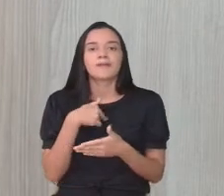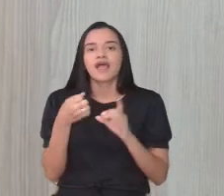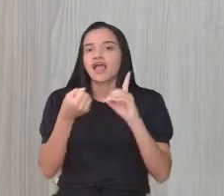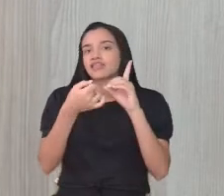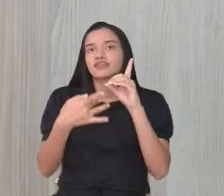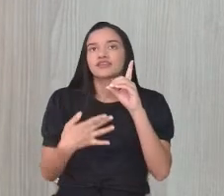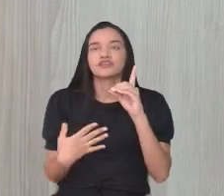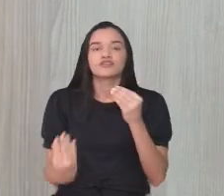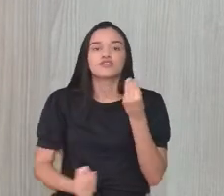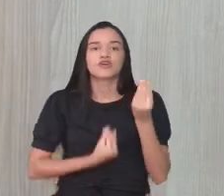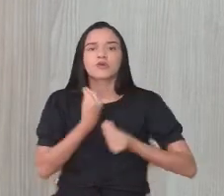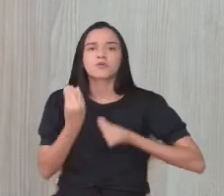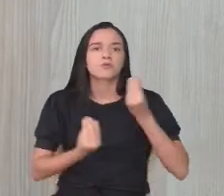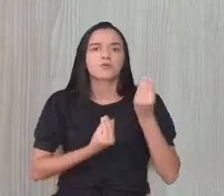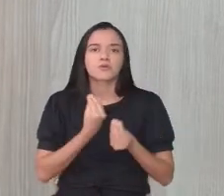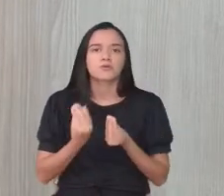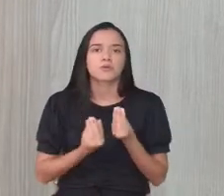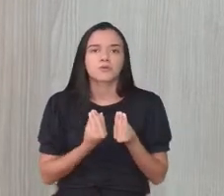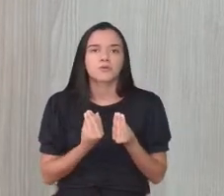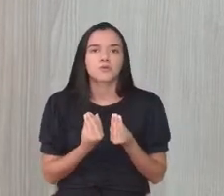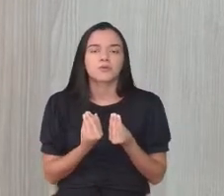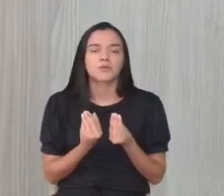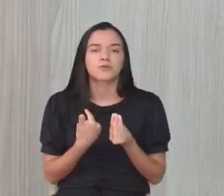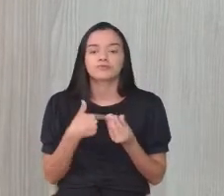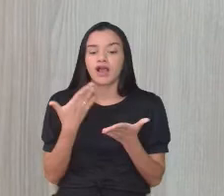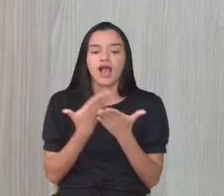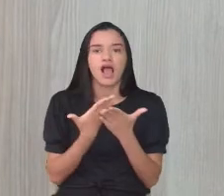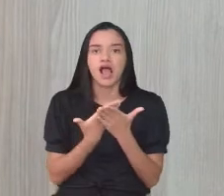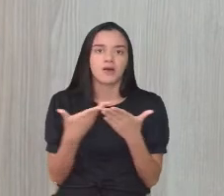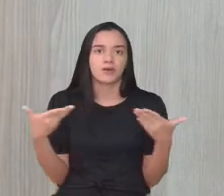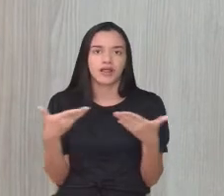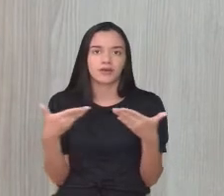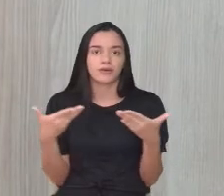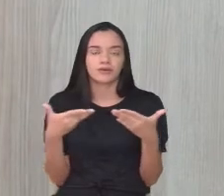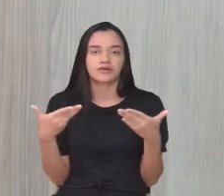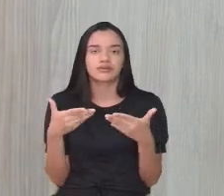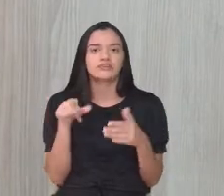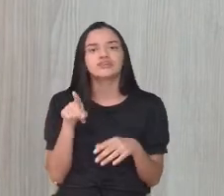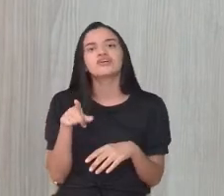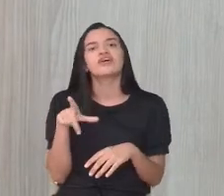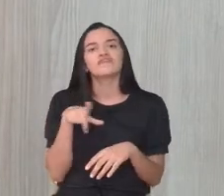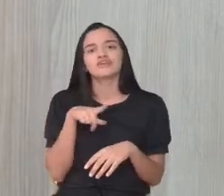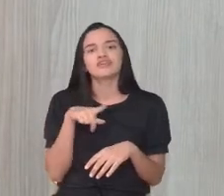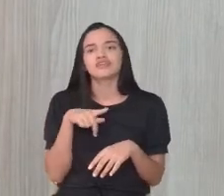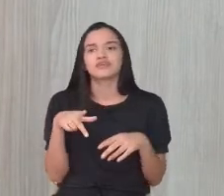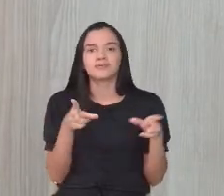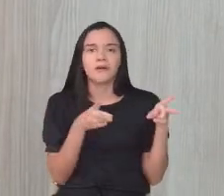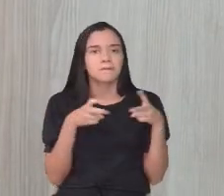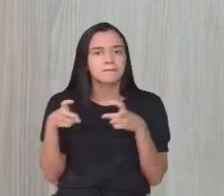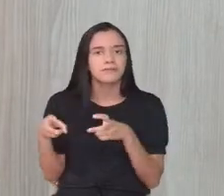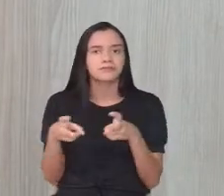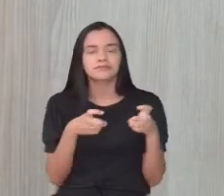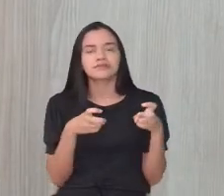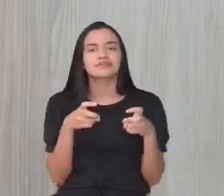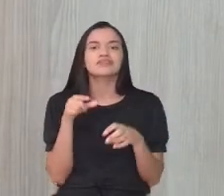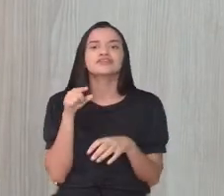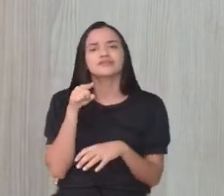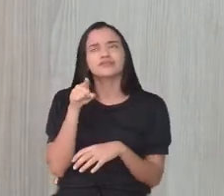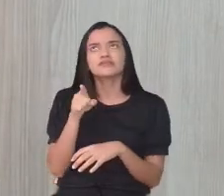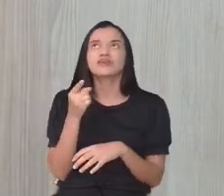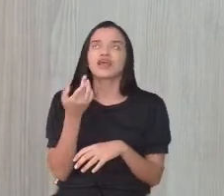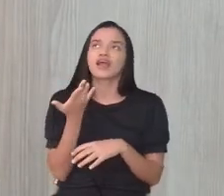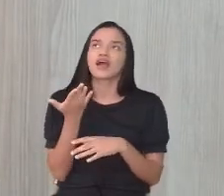descrever como está sendo essa aula, você vai ter uma percepção de você.